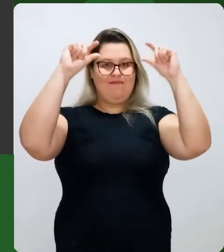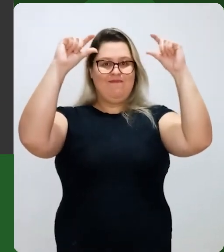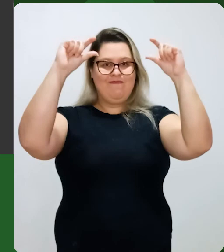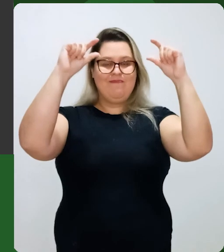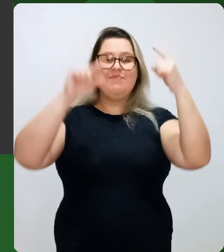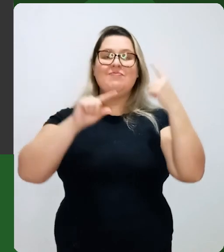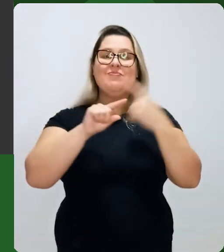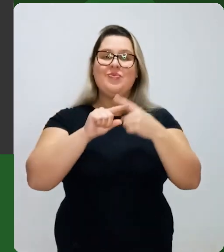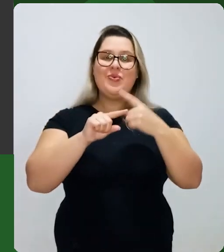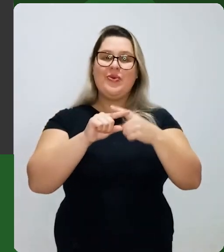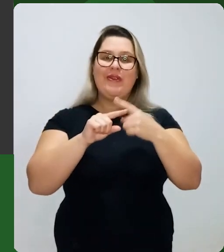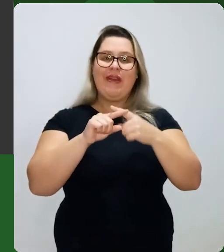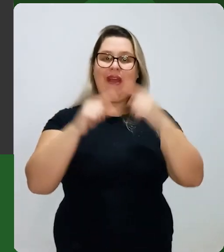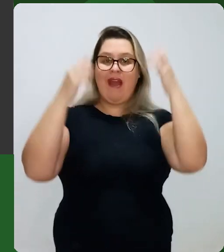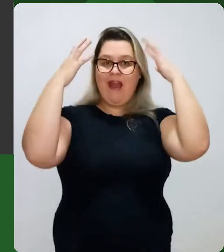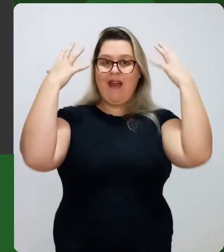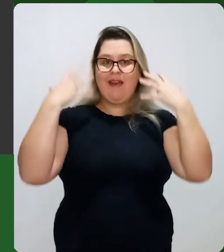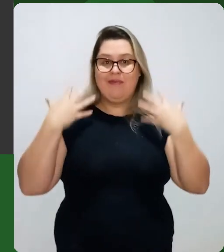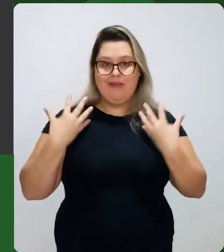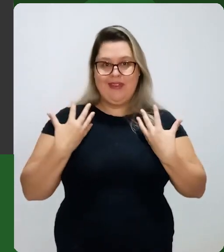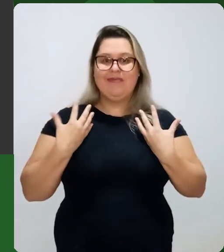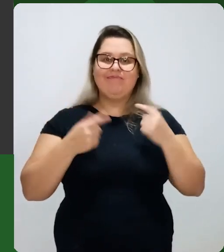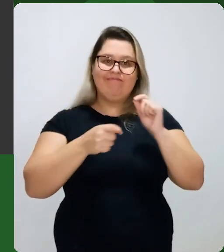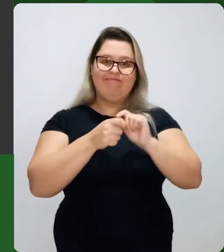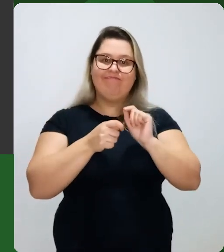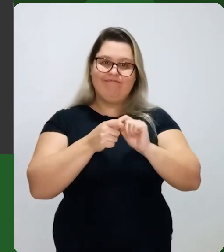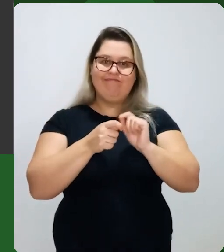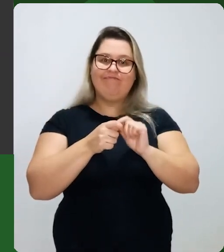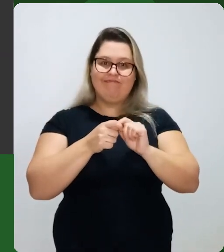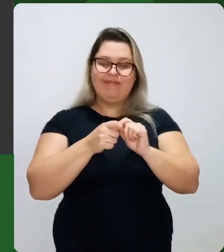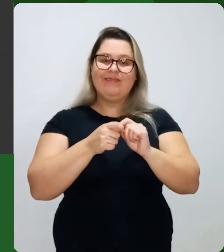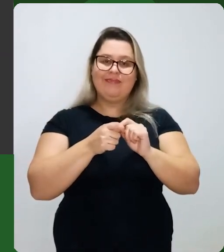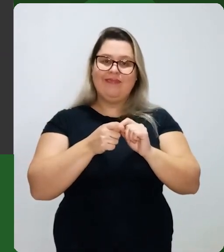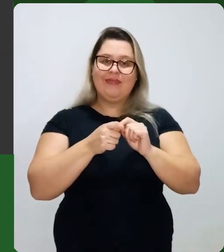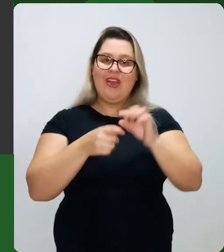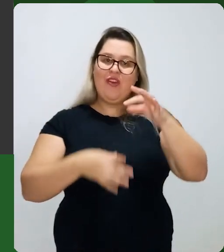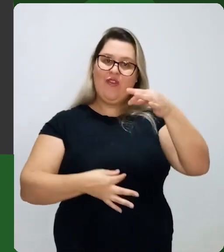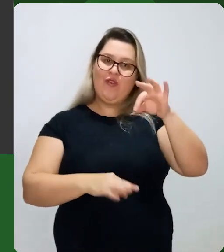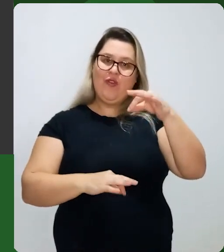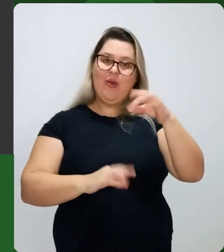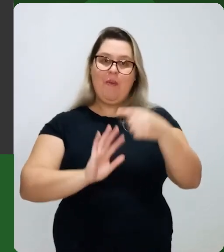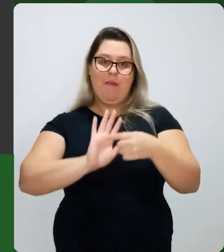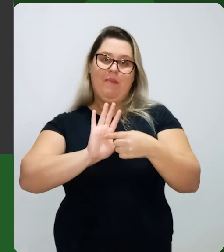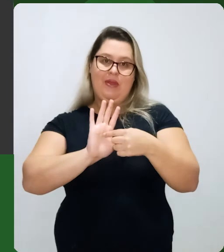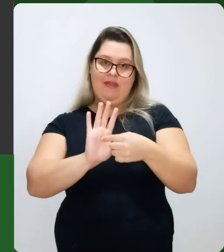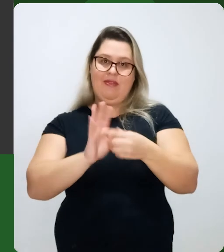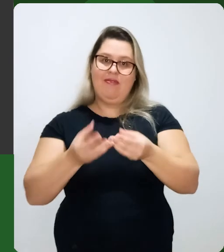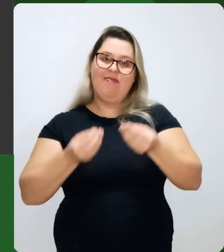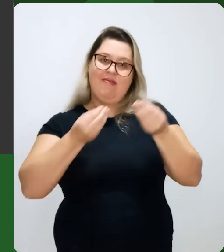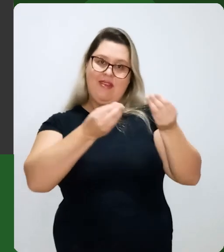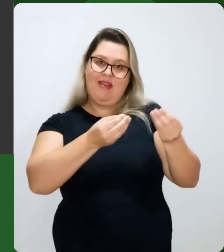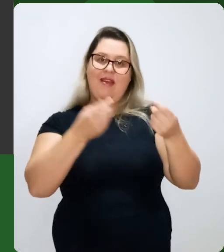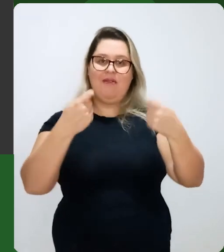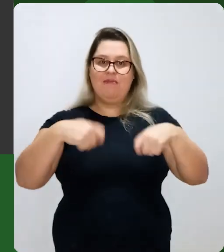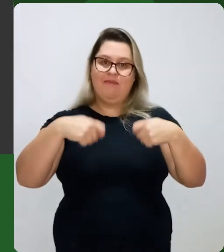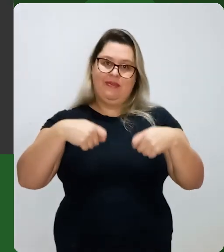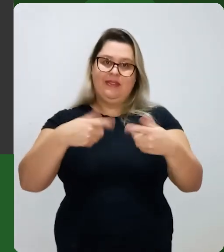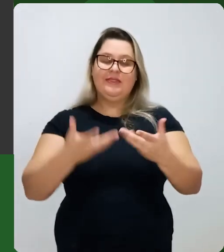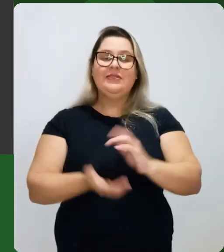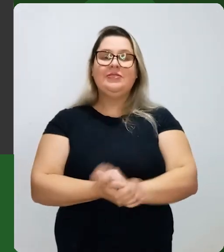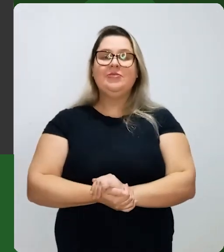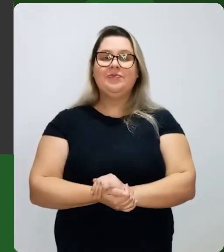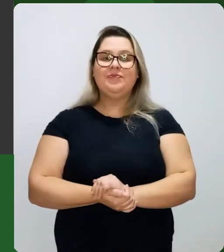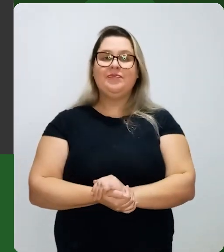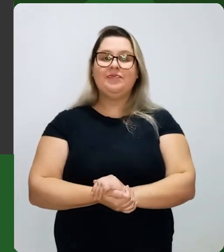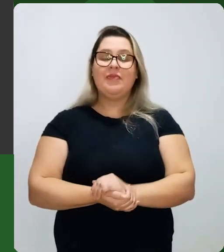precisar de um espacinho um pouco maior, porque nós temos o volume ainda do cabelo, né? Quando a gente vai fazendo nas folhas